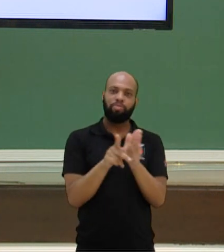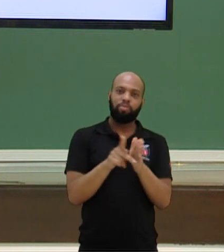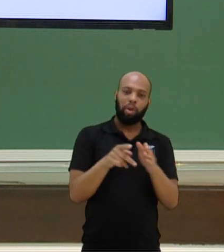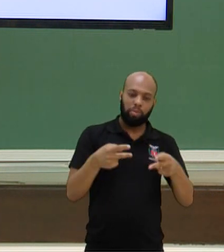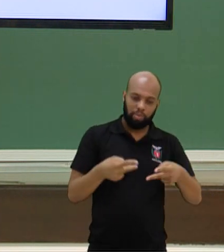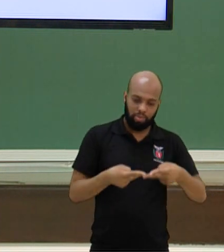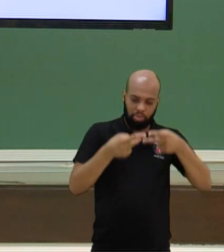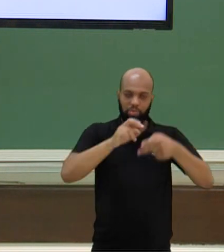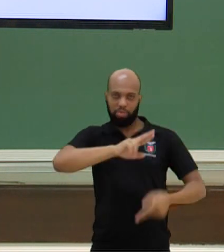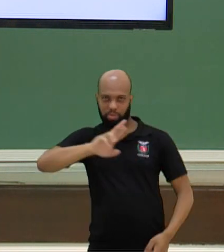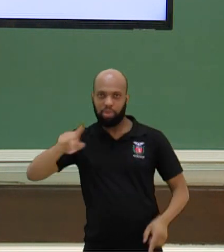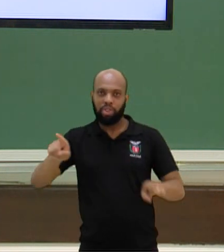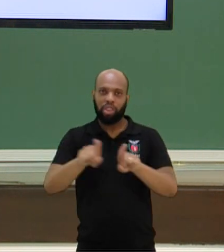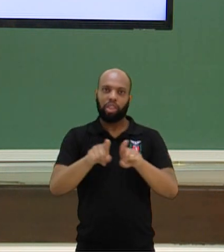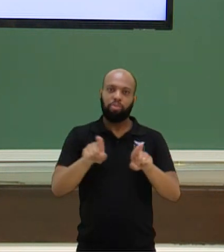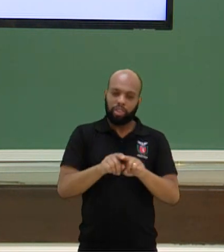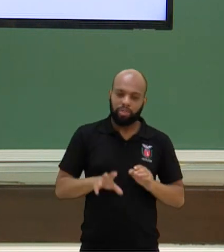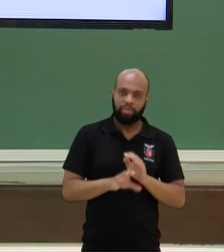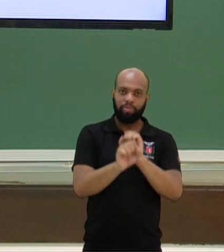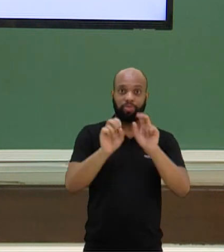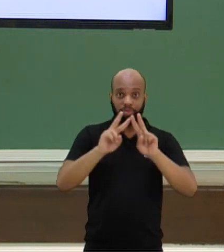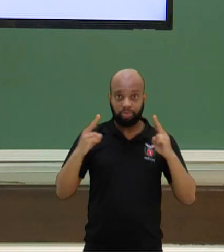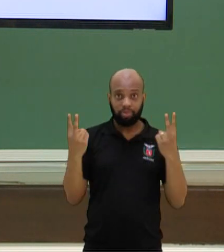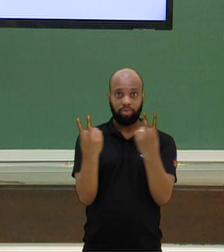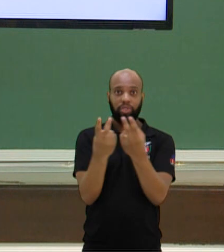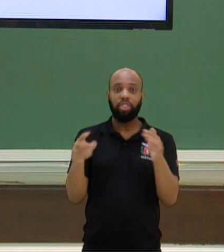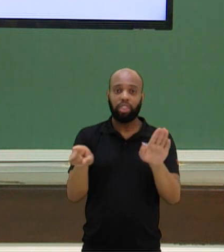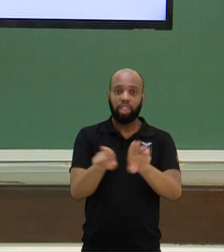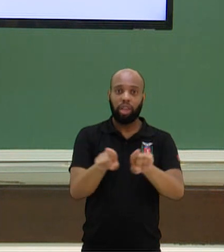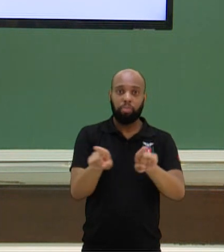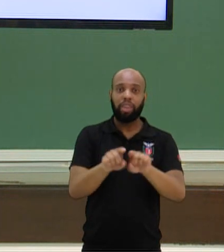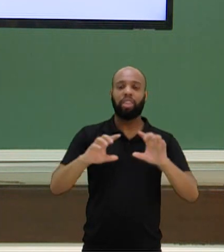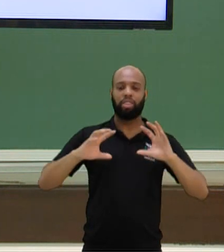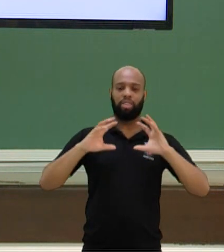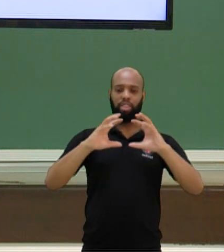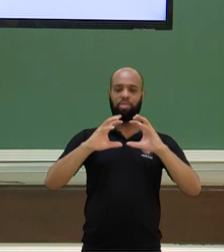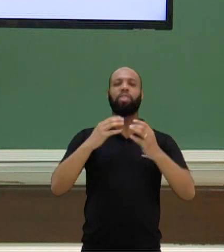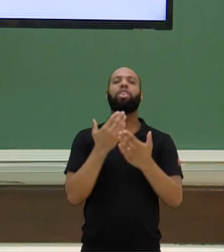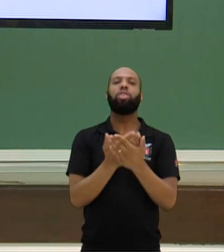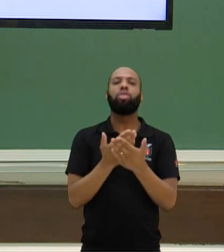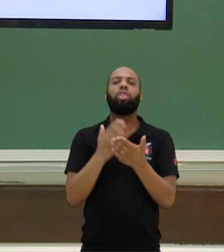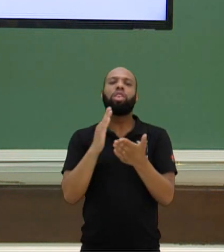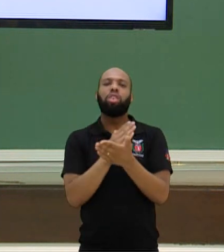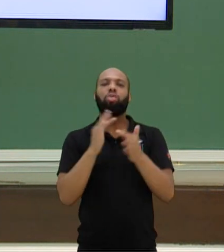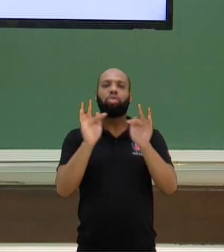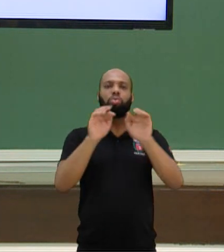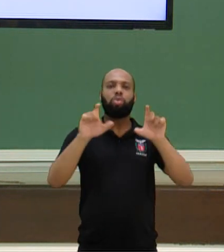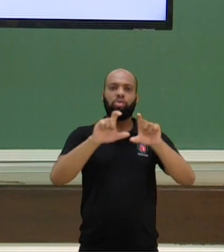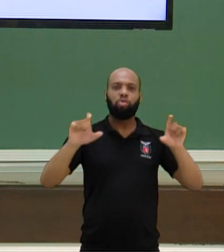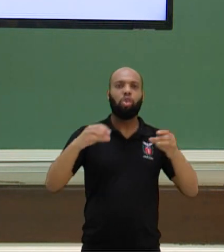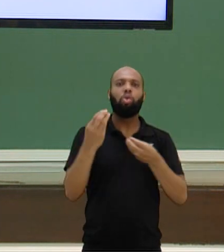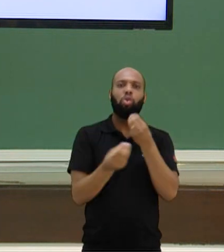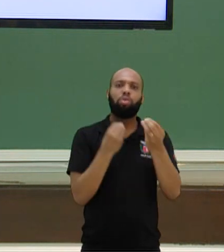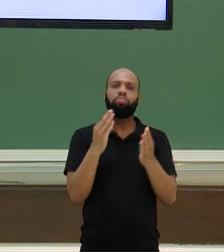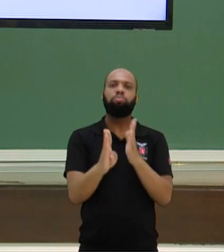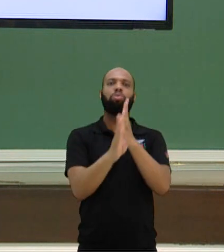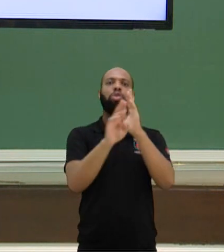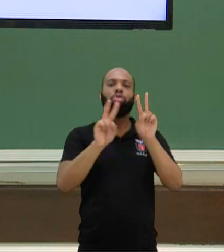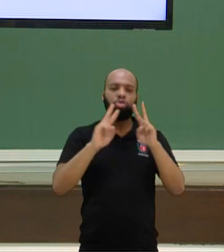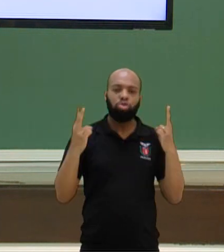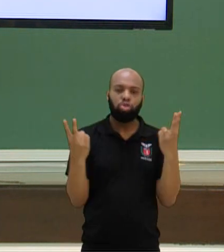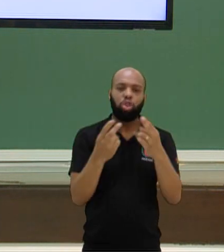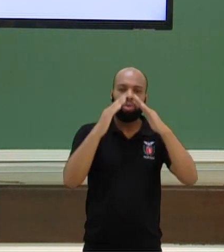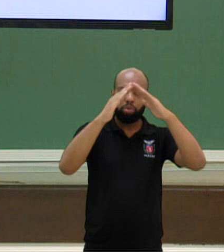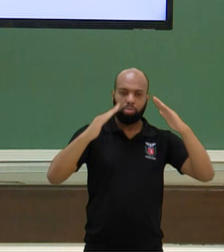prisma, calculamos volumes da esfera. Então, vimos algumas fórmulas para calcular volume do cone,